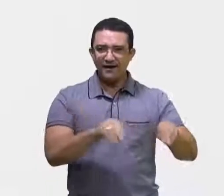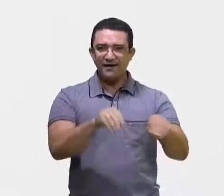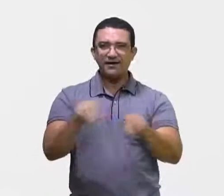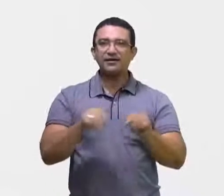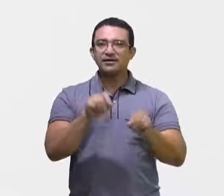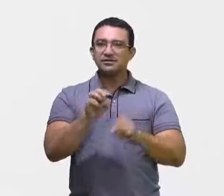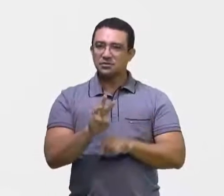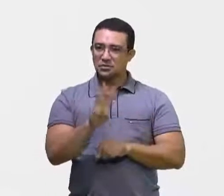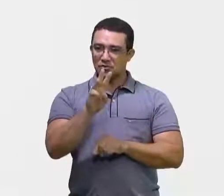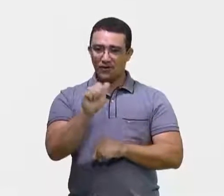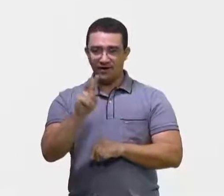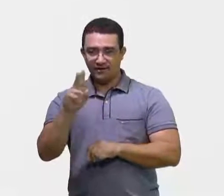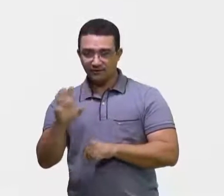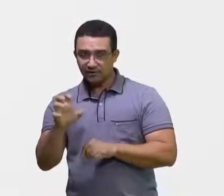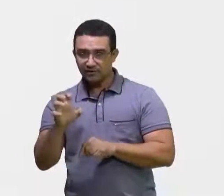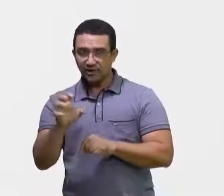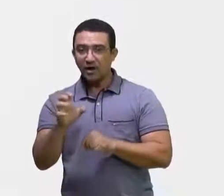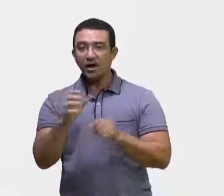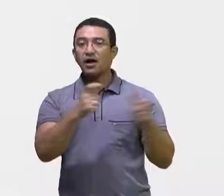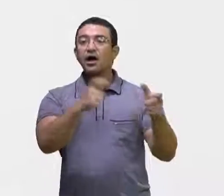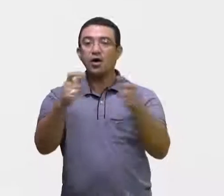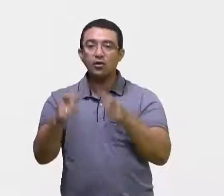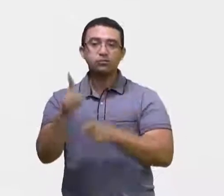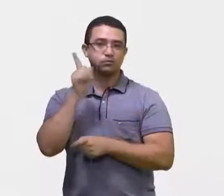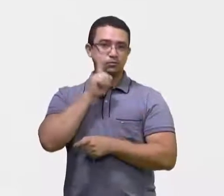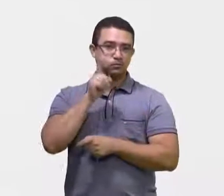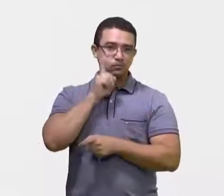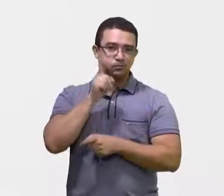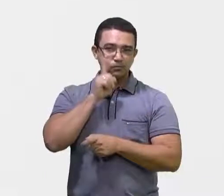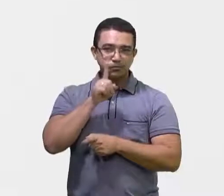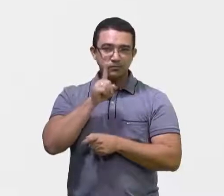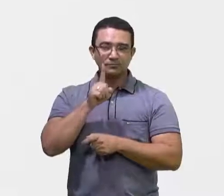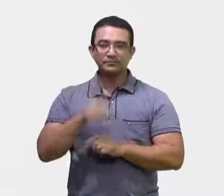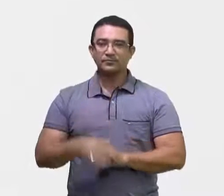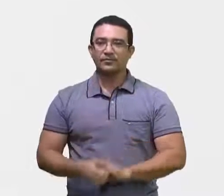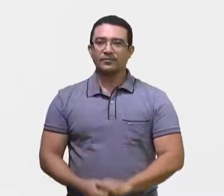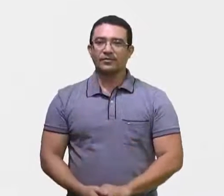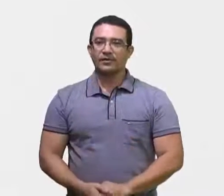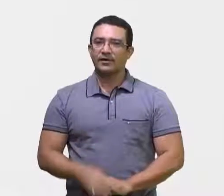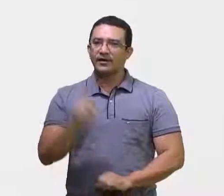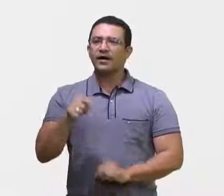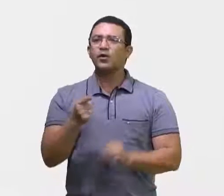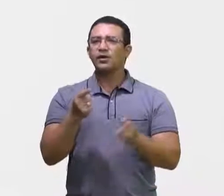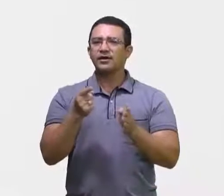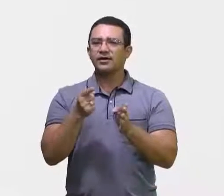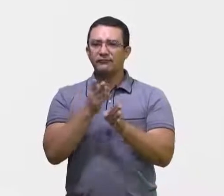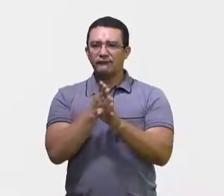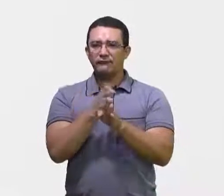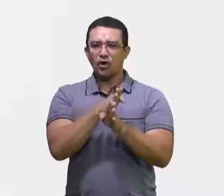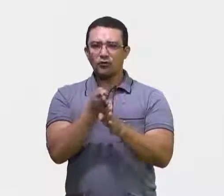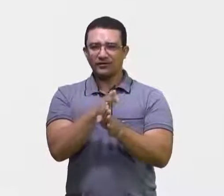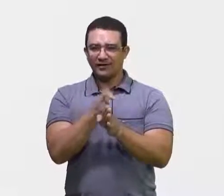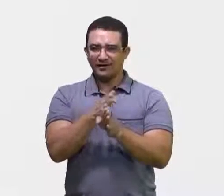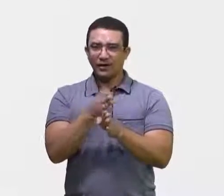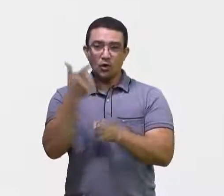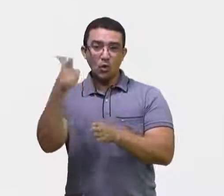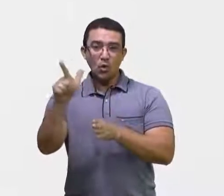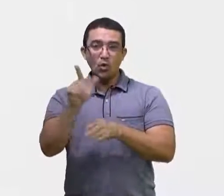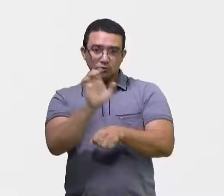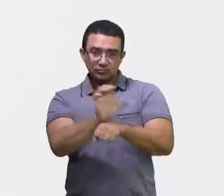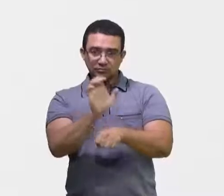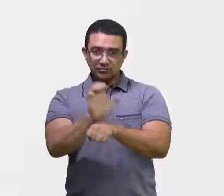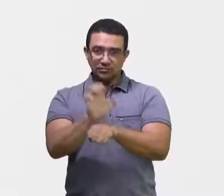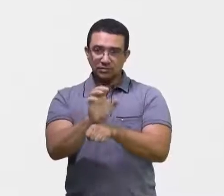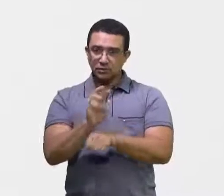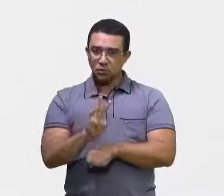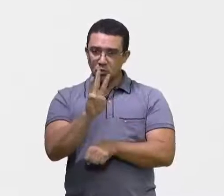estado de Arizona, Estados Unidos. Olha só, ele é localizado na fronteira com outro estado, que é Utah. E o Wave,